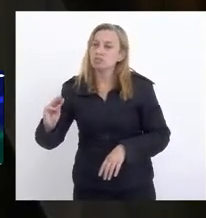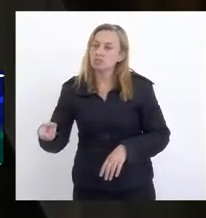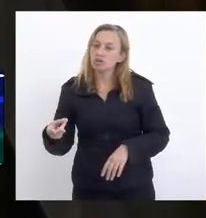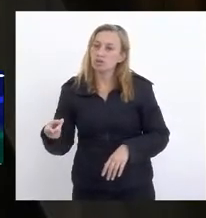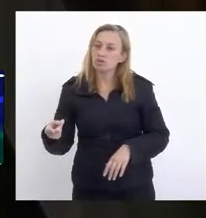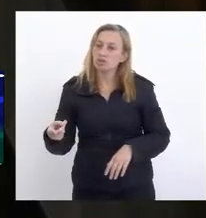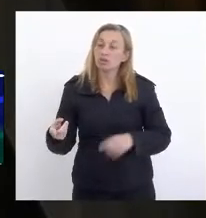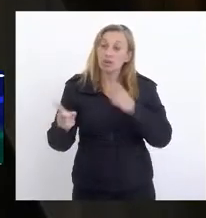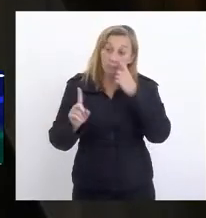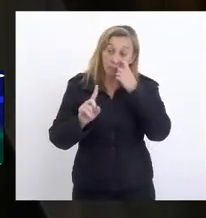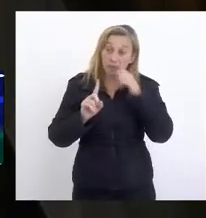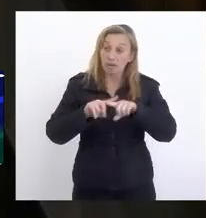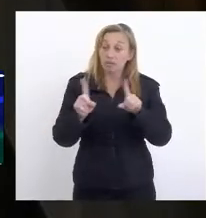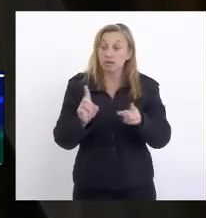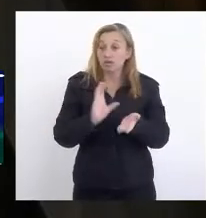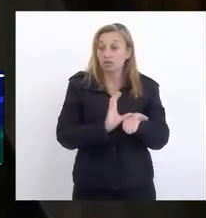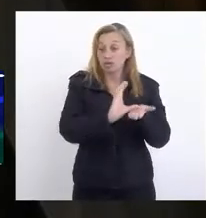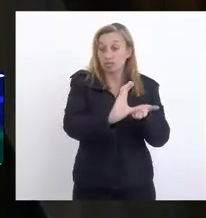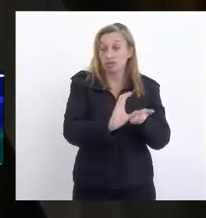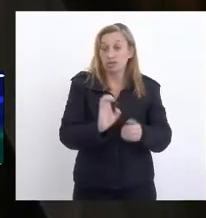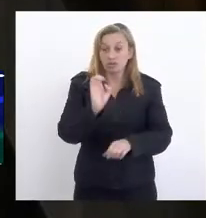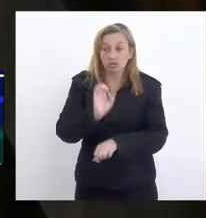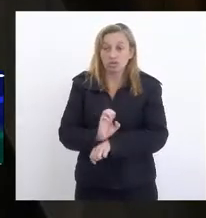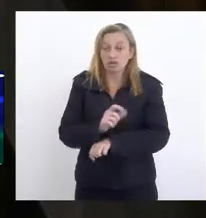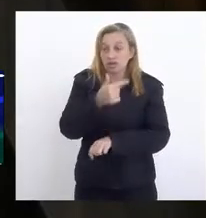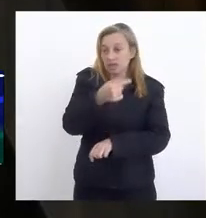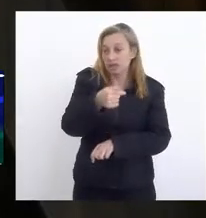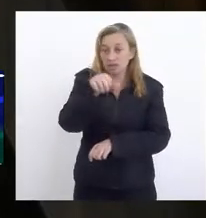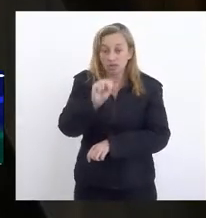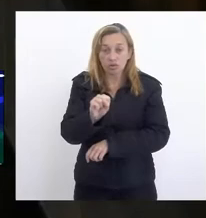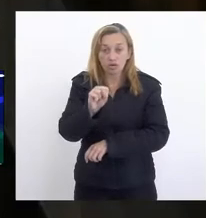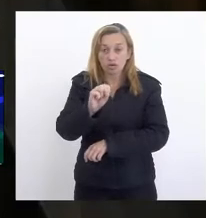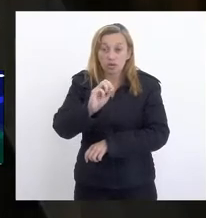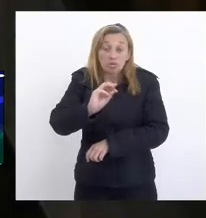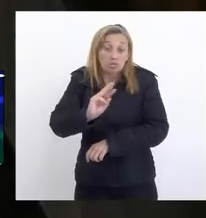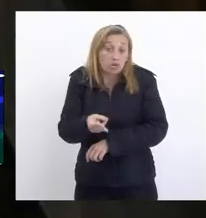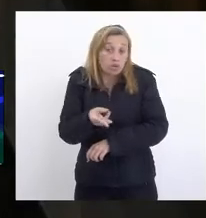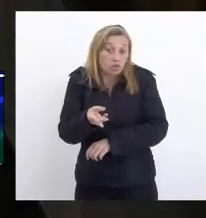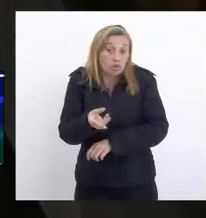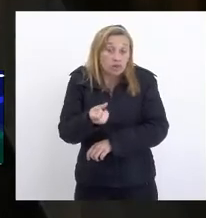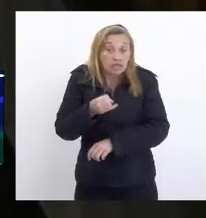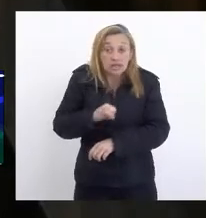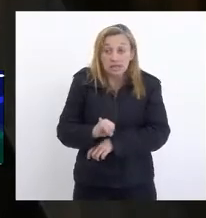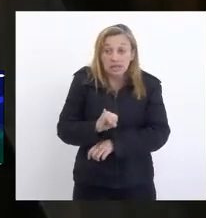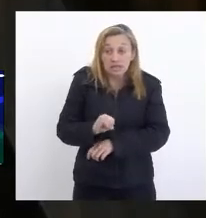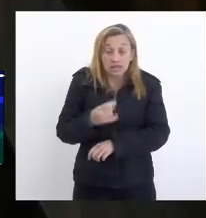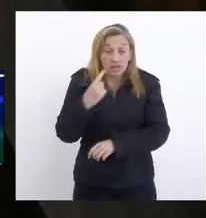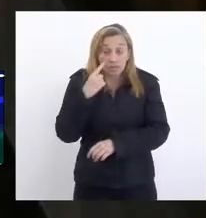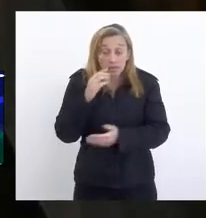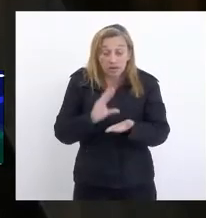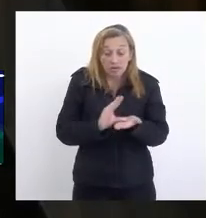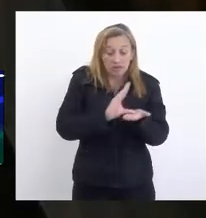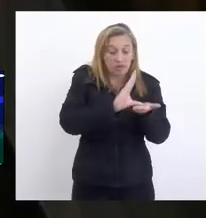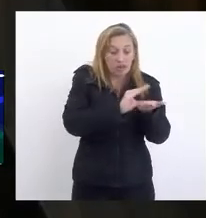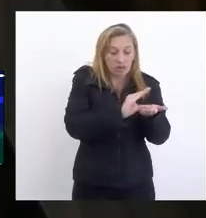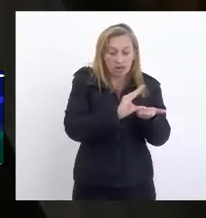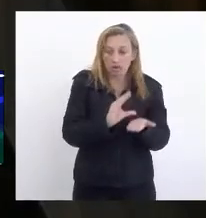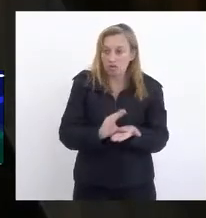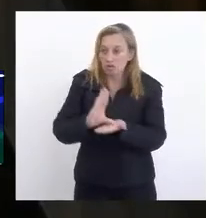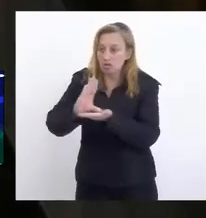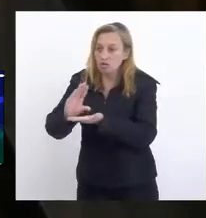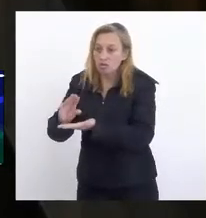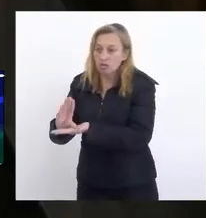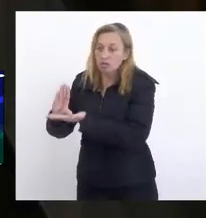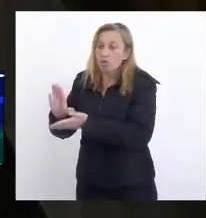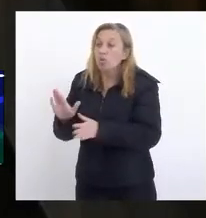o orçamento do Estado é 78 bilhões. Se é para o tamanho de orçamento, o orçamento